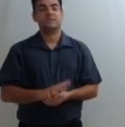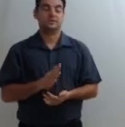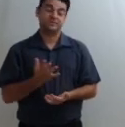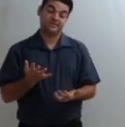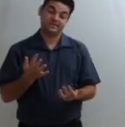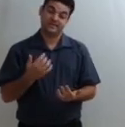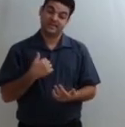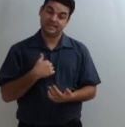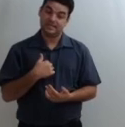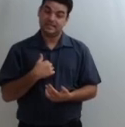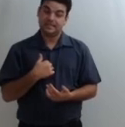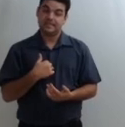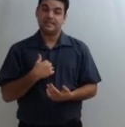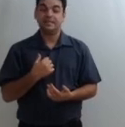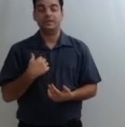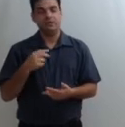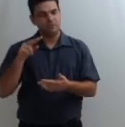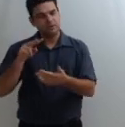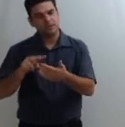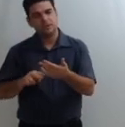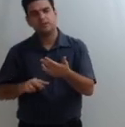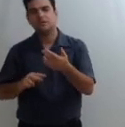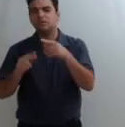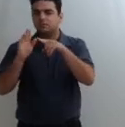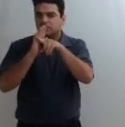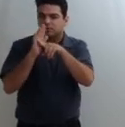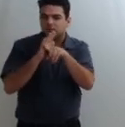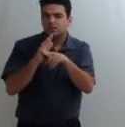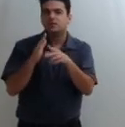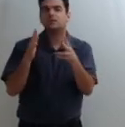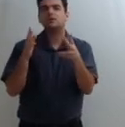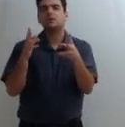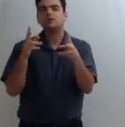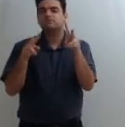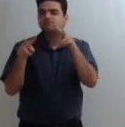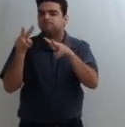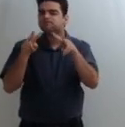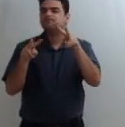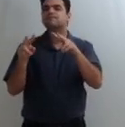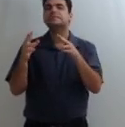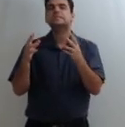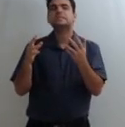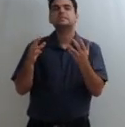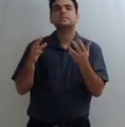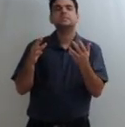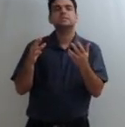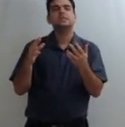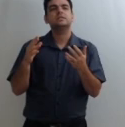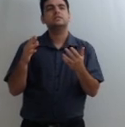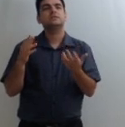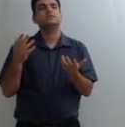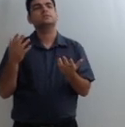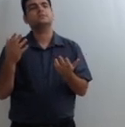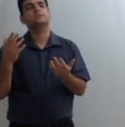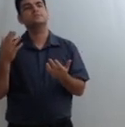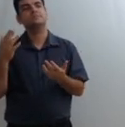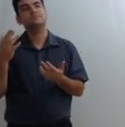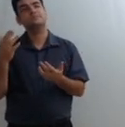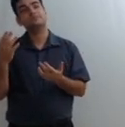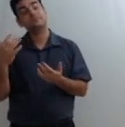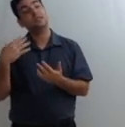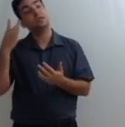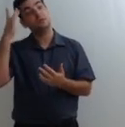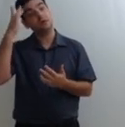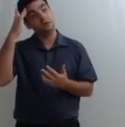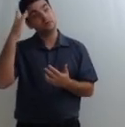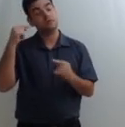pela gravidade concreta, que, claro, de uma forma precária, mas que está referida na